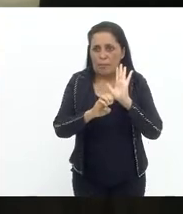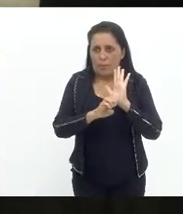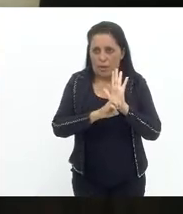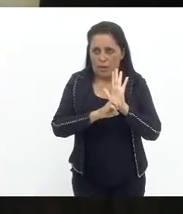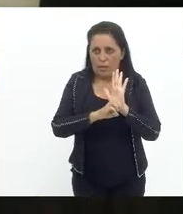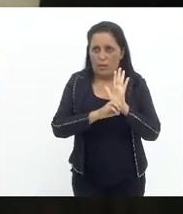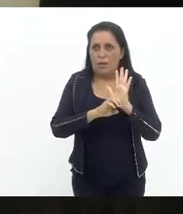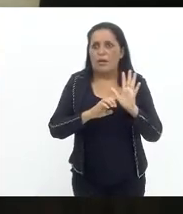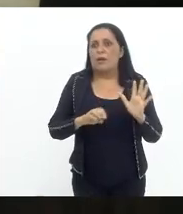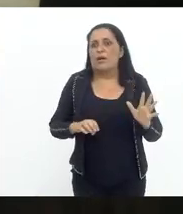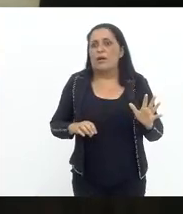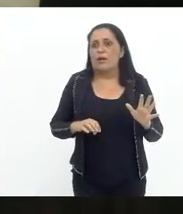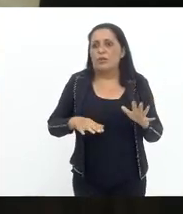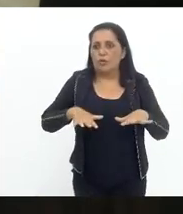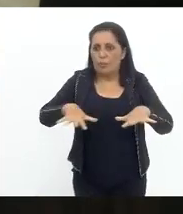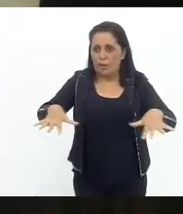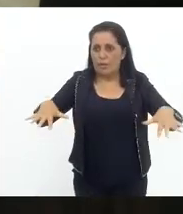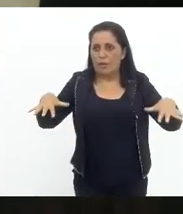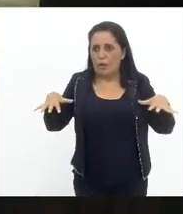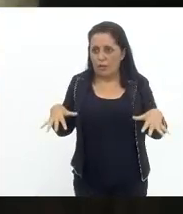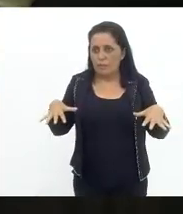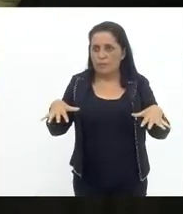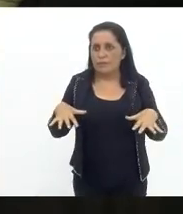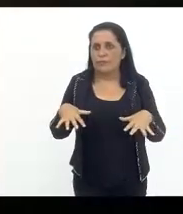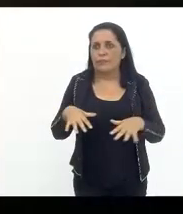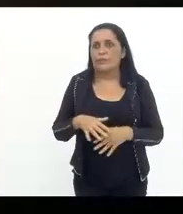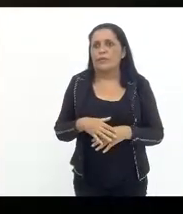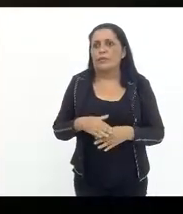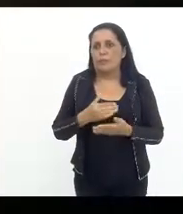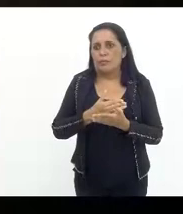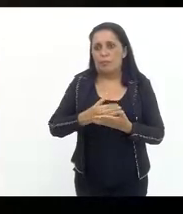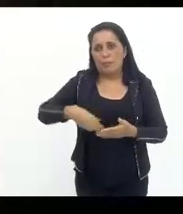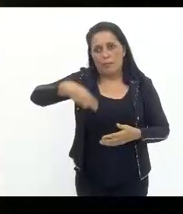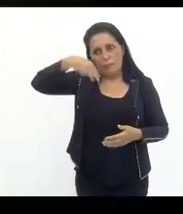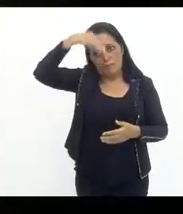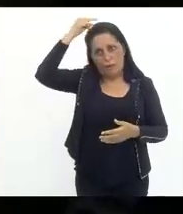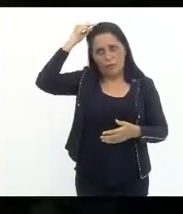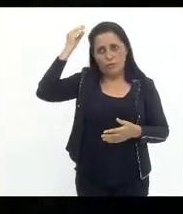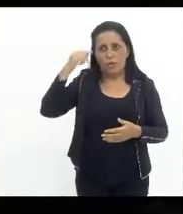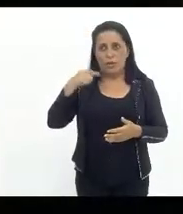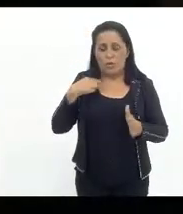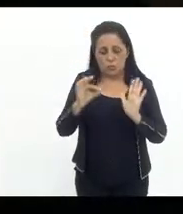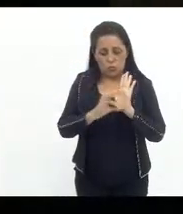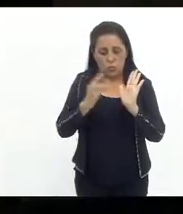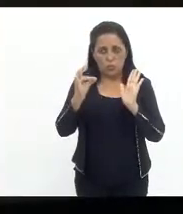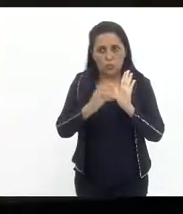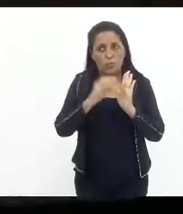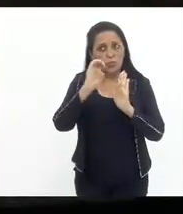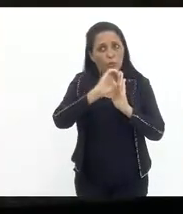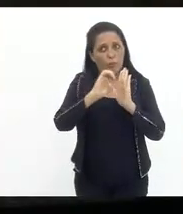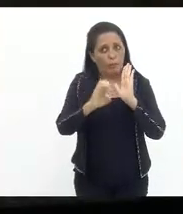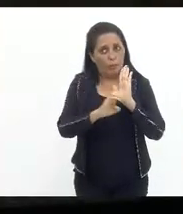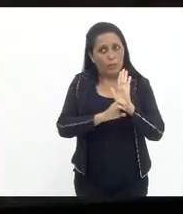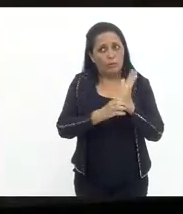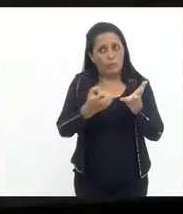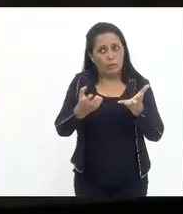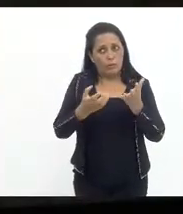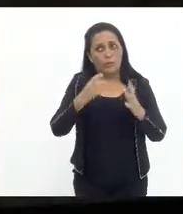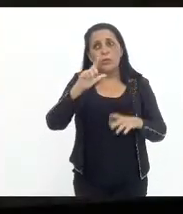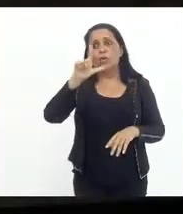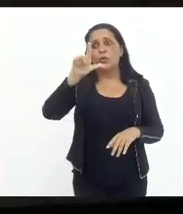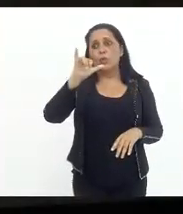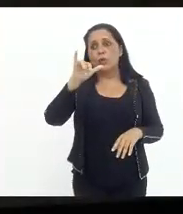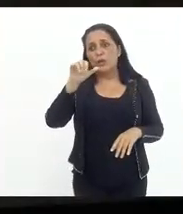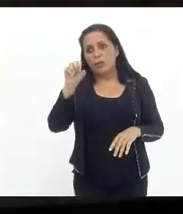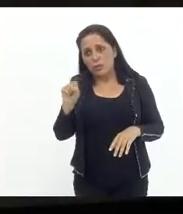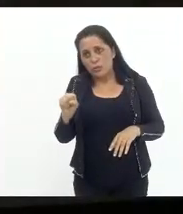parecer, pela Comissão de Constituição e Justiça, deputado Márcio Pacheco. Senhor presidente, eu sou autor de emendas, eu queria designar o deputado Luiz Paulo